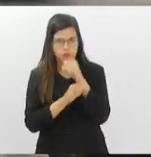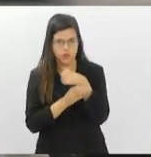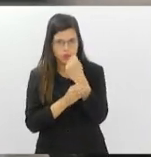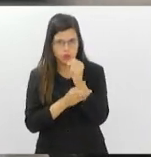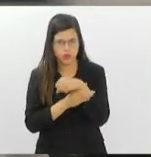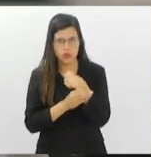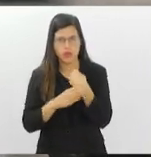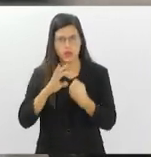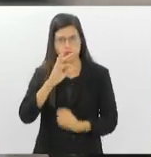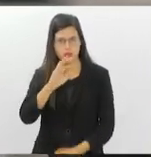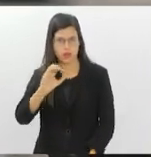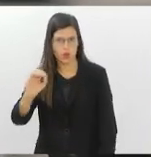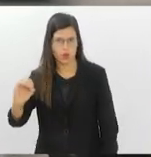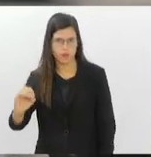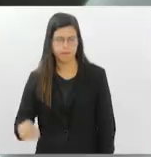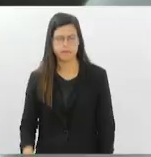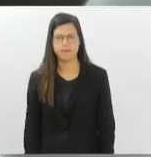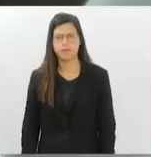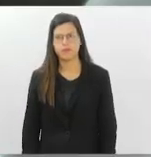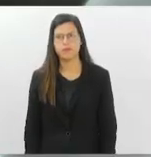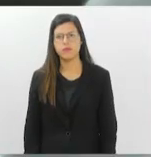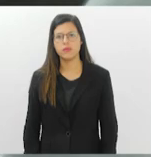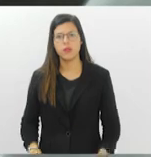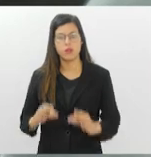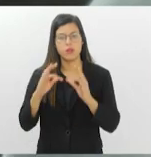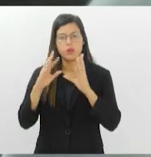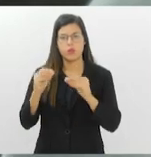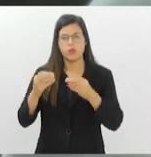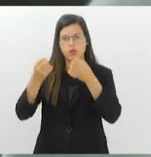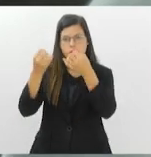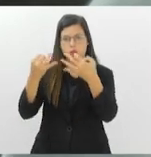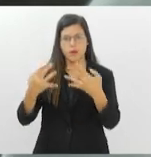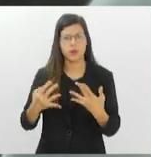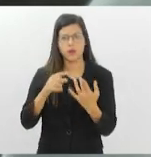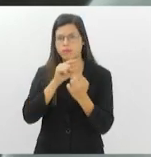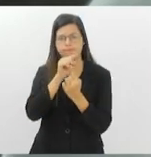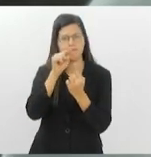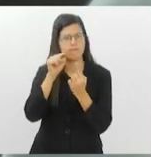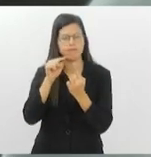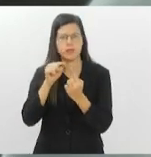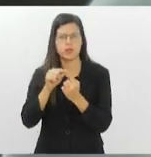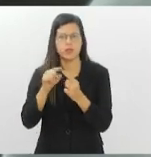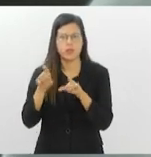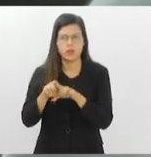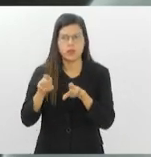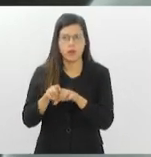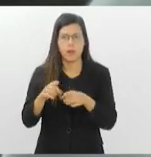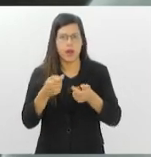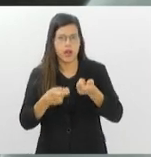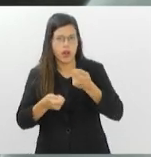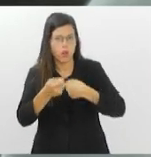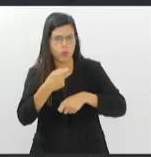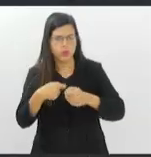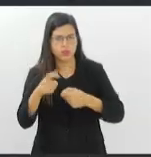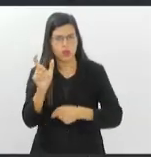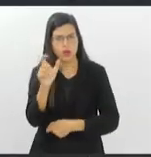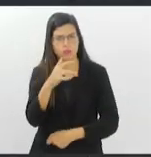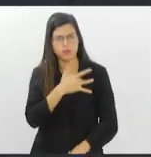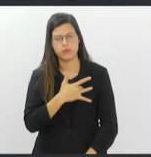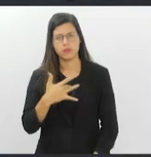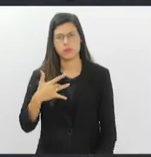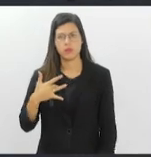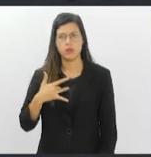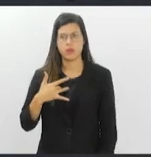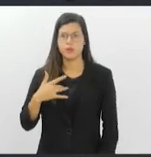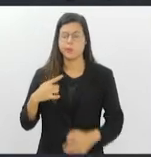terapia ocupacional tudo para esclarecer e ampliar as negociações com os planos uma vez que